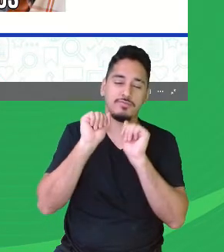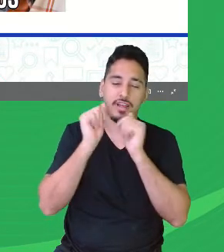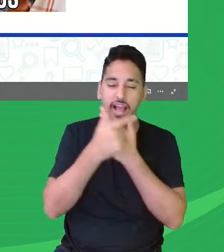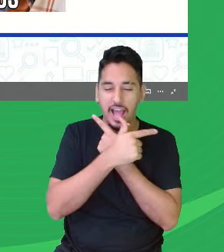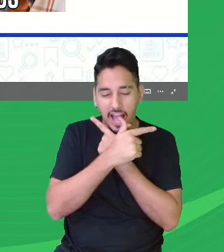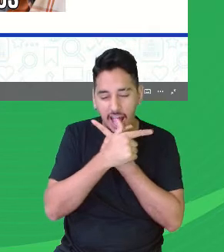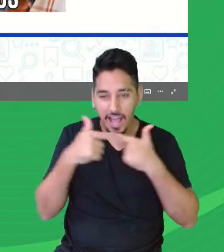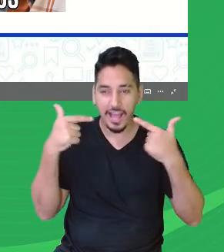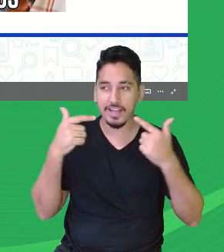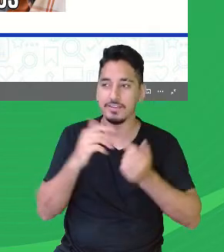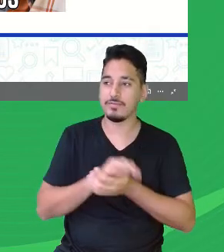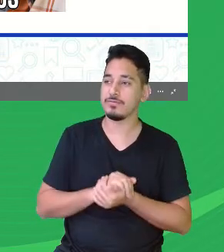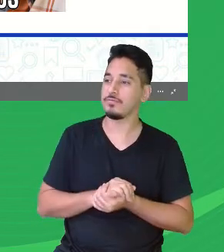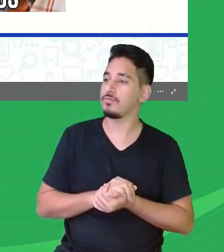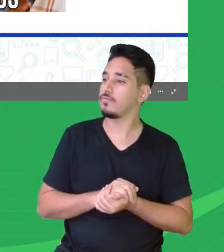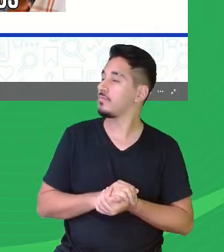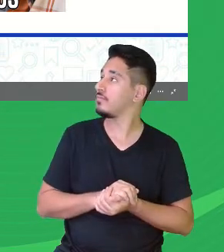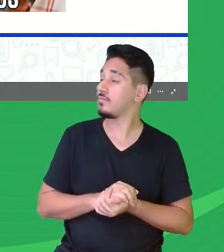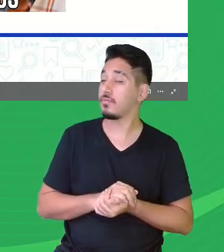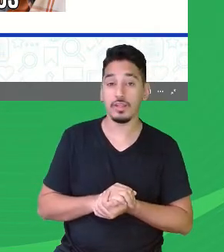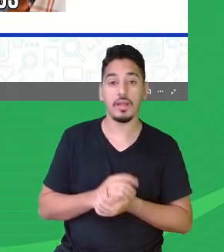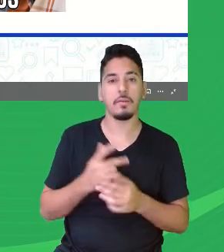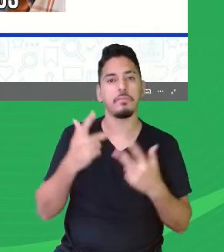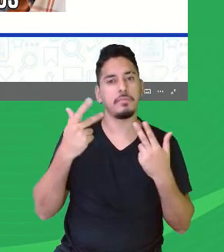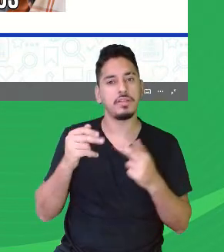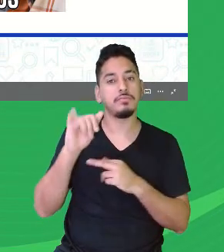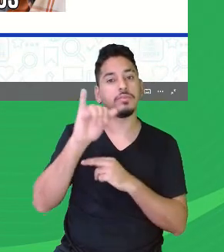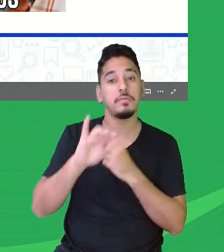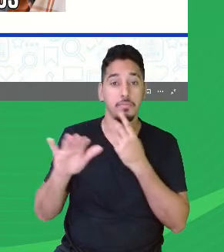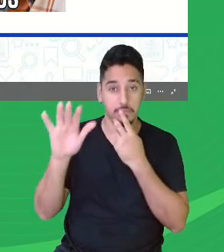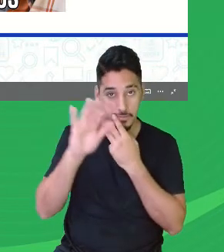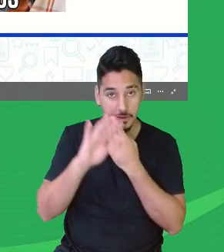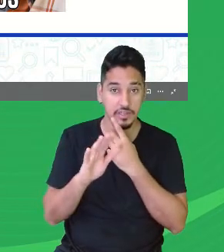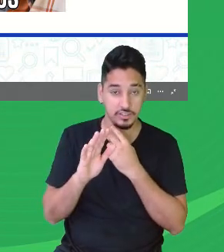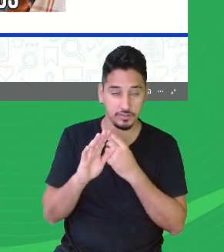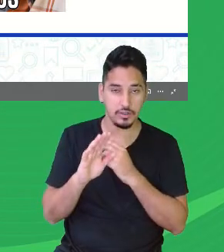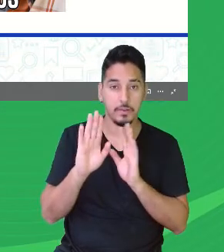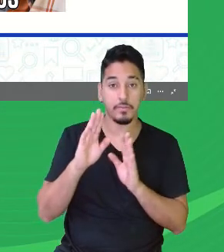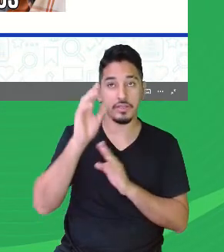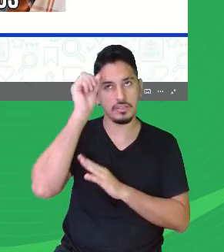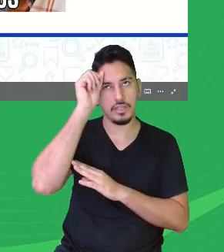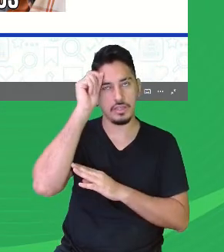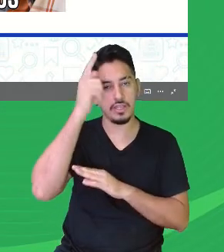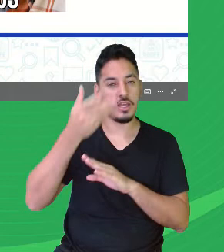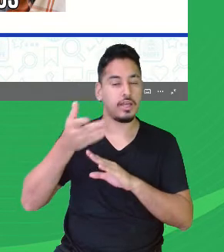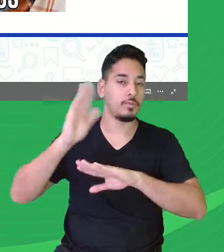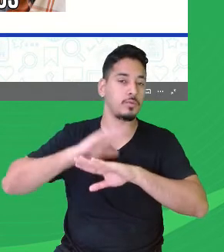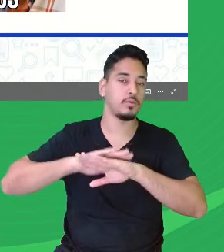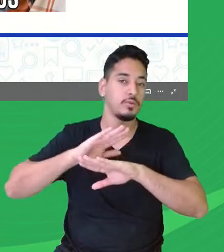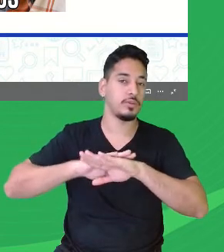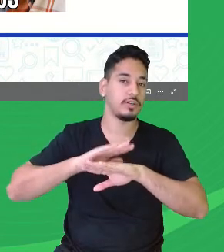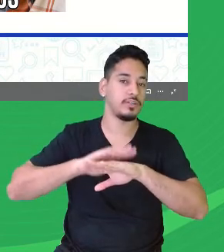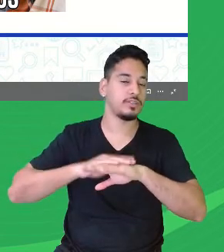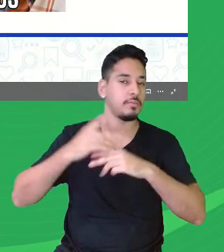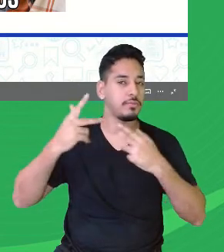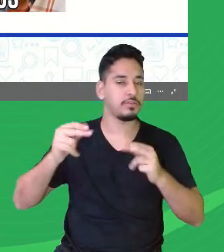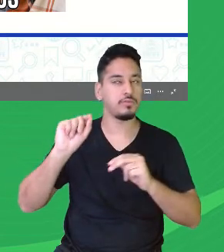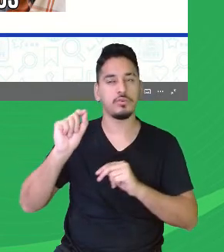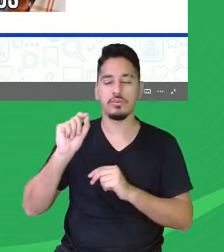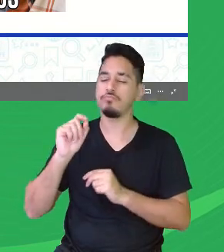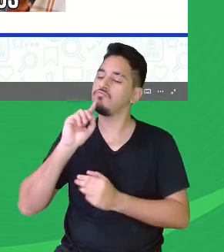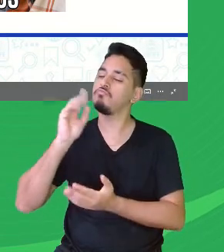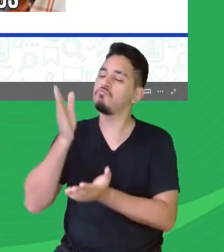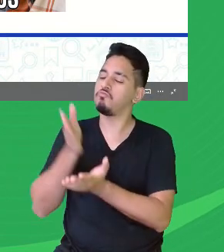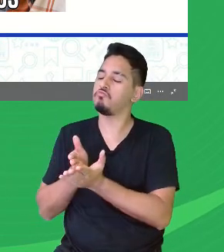aqui a mesma ideia, é a mesma sequência de foto e a ideia subentendida aí é a mesma. Uma ação